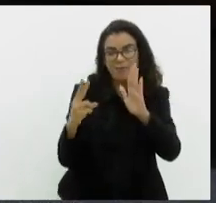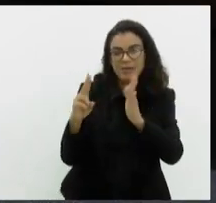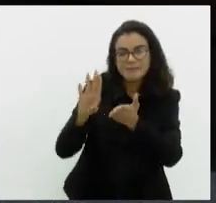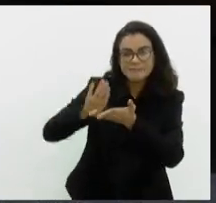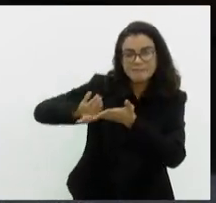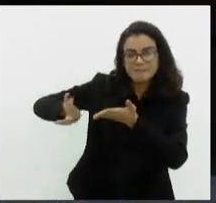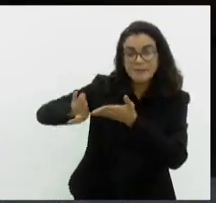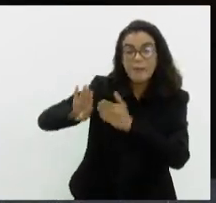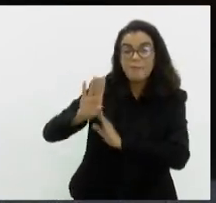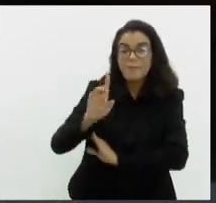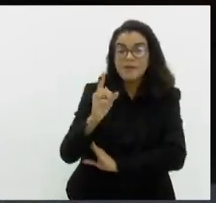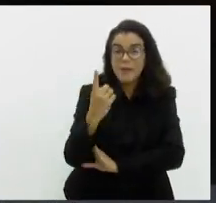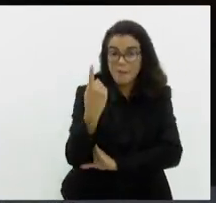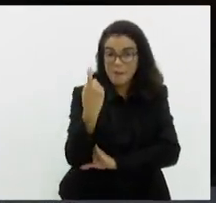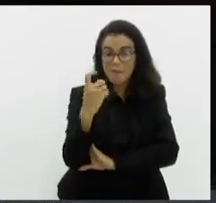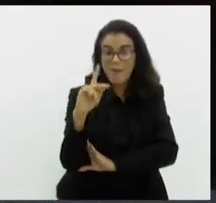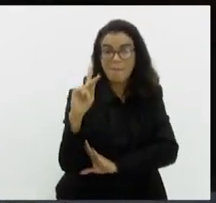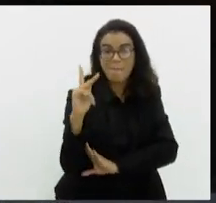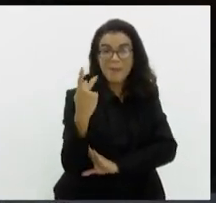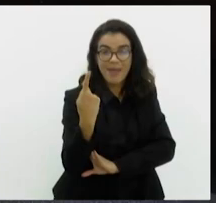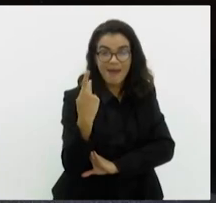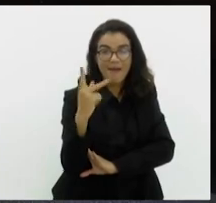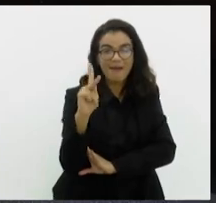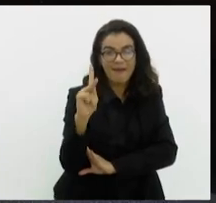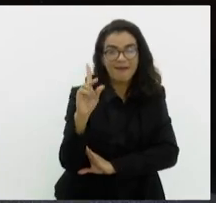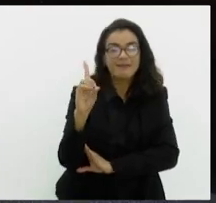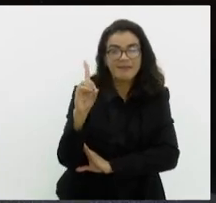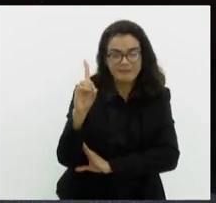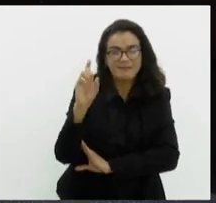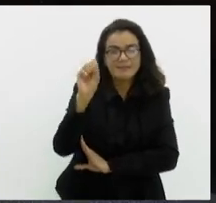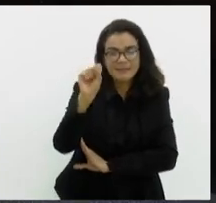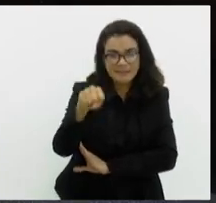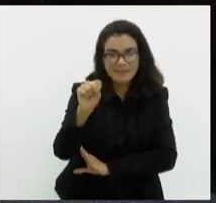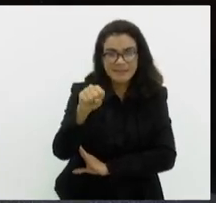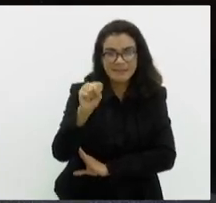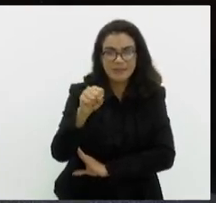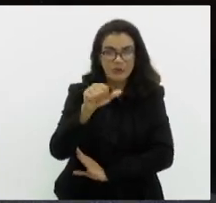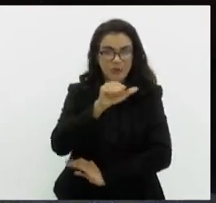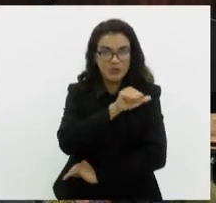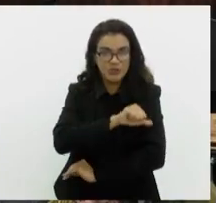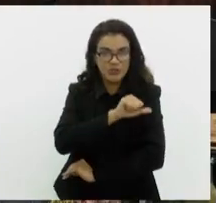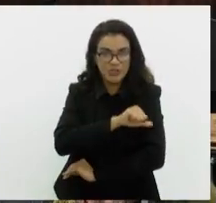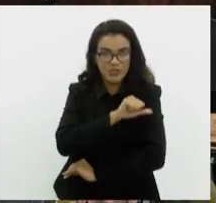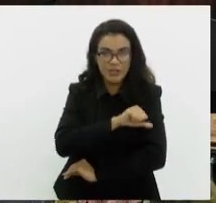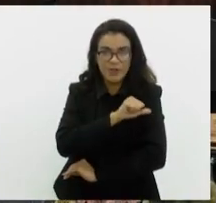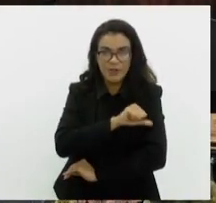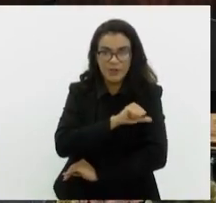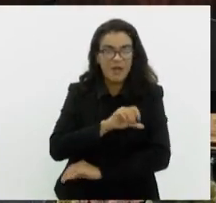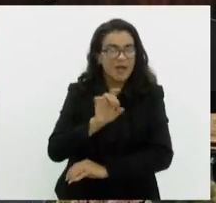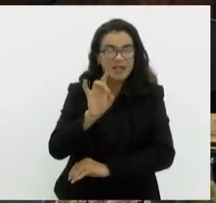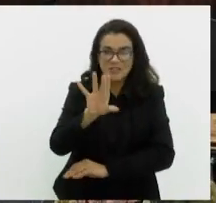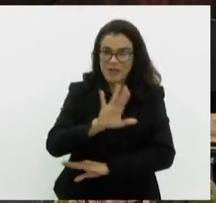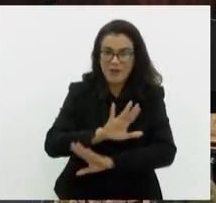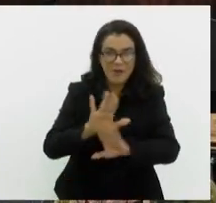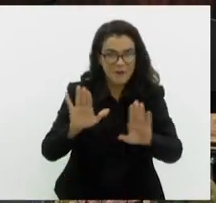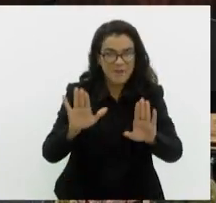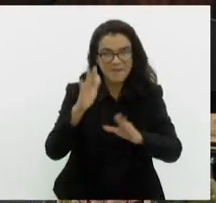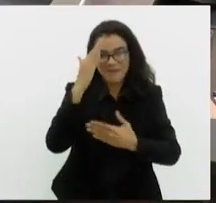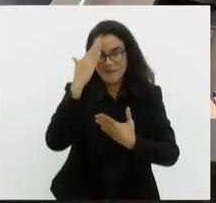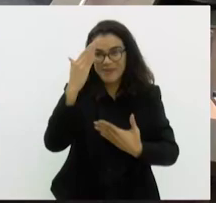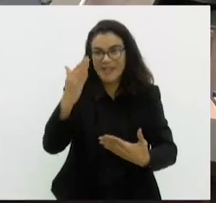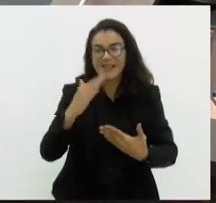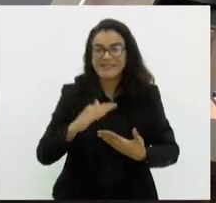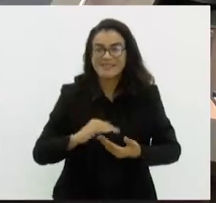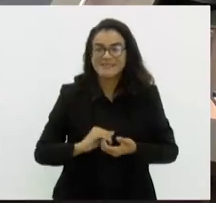é a primeira professora pós-doc negra que nós temos no Rio de Janeiro. Era só isso. Obrigada.